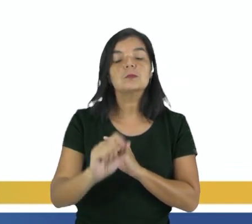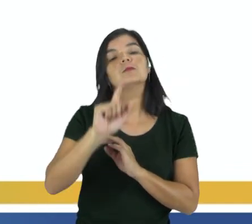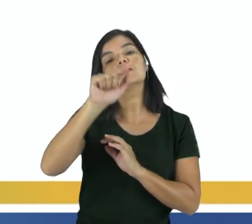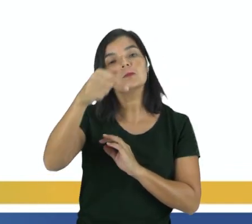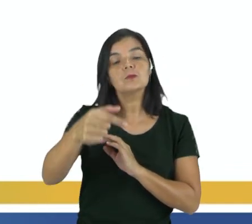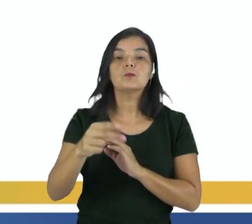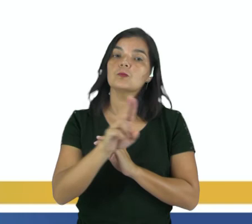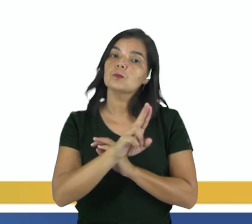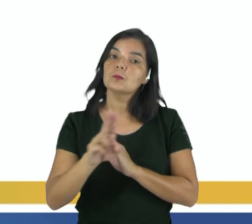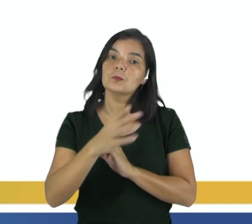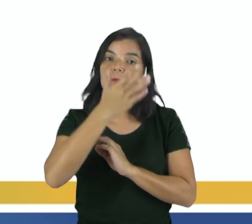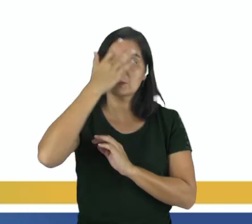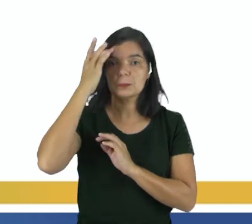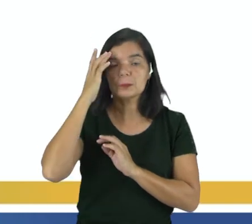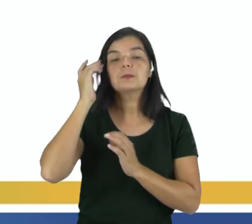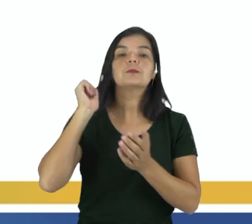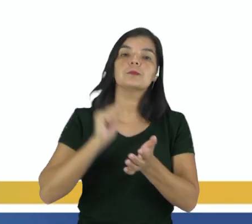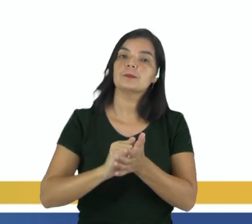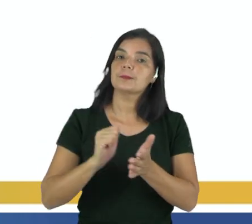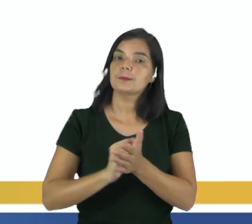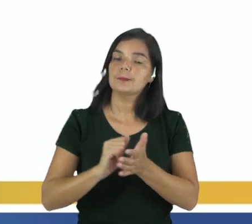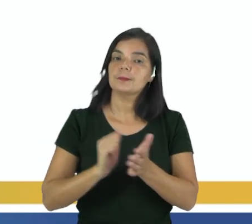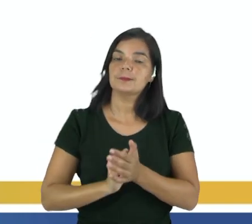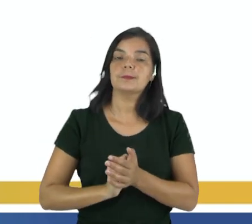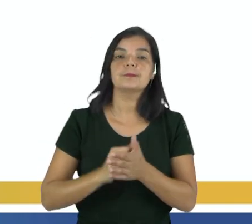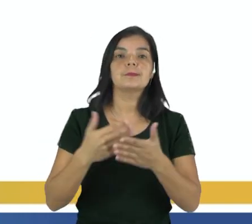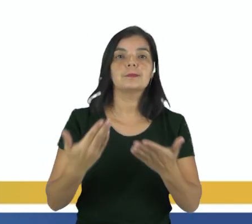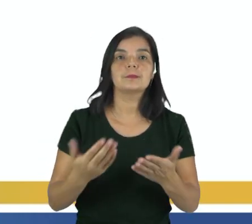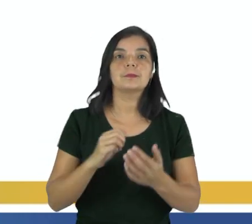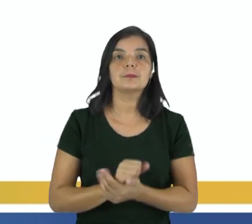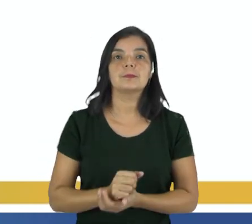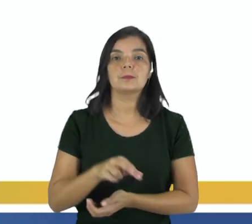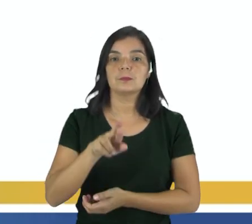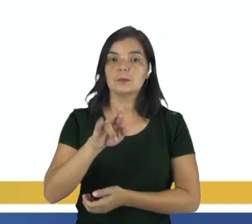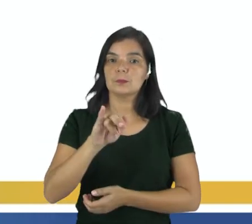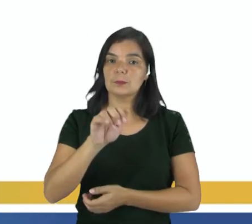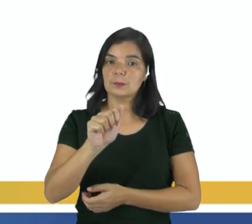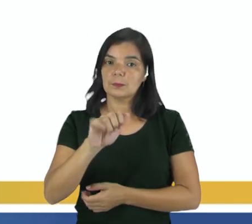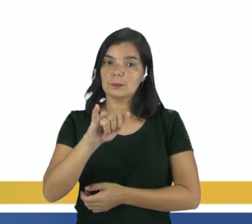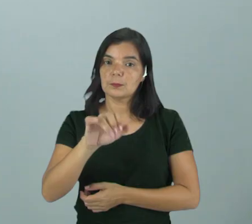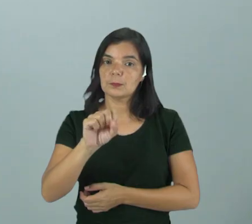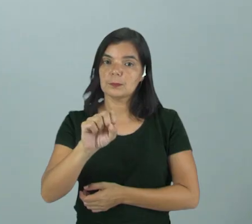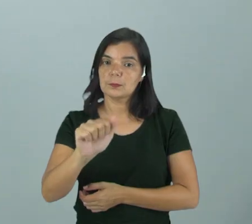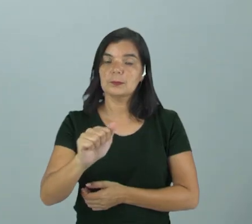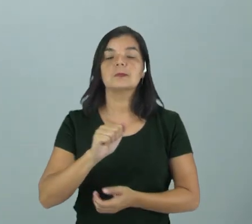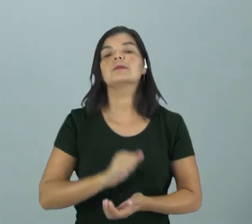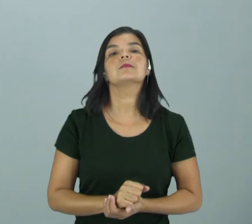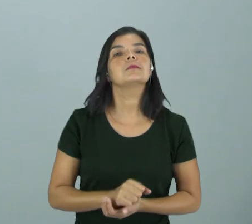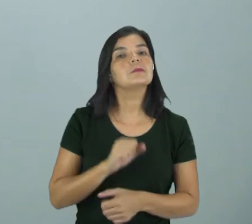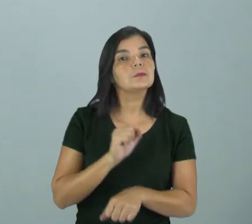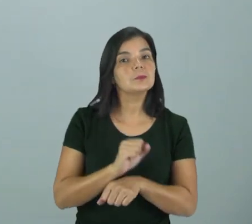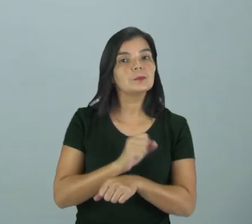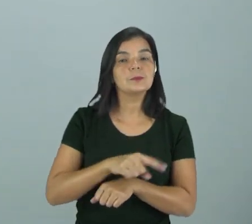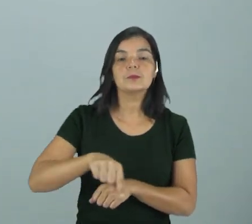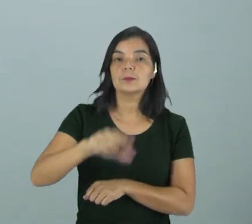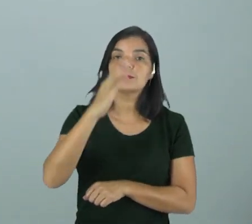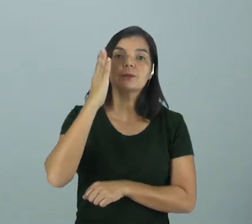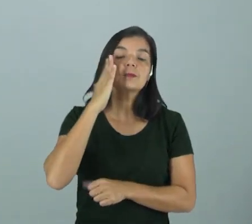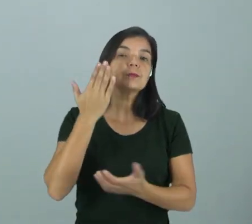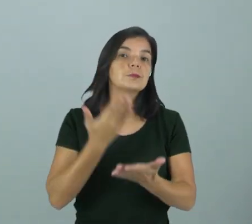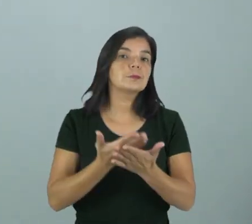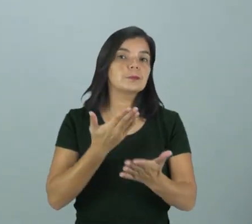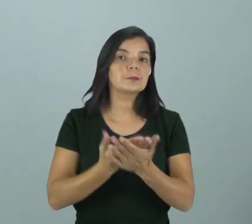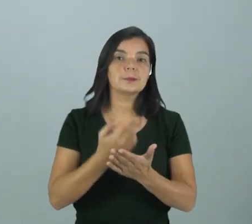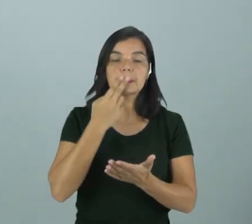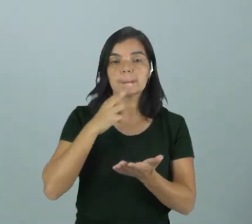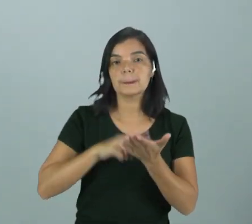a assinatura do remetente, ou da remetente, no caso, Raíssa Ellen de Souza. Espero que tenham entendido nossa aula